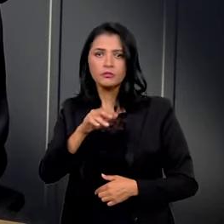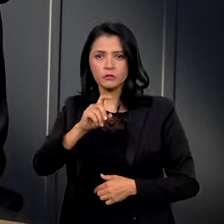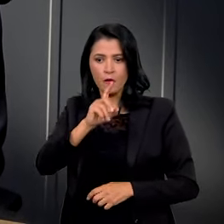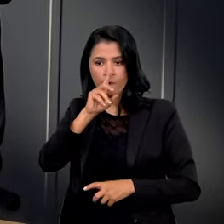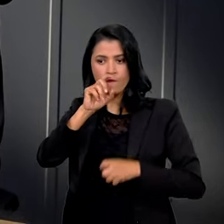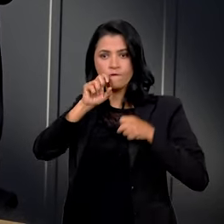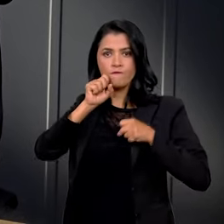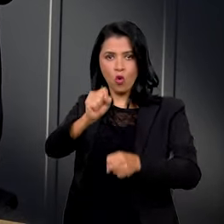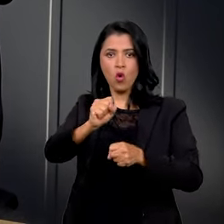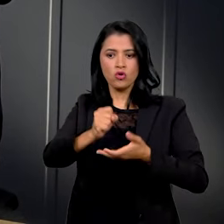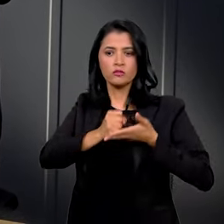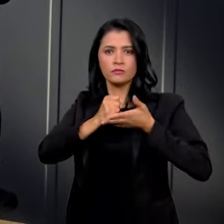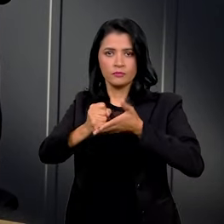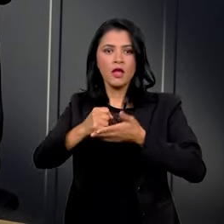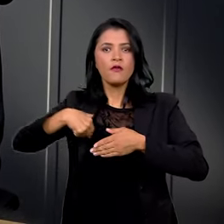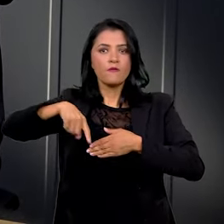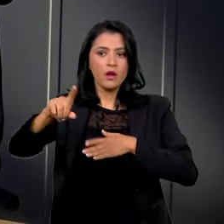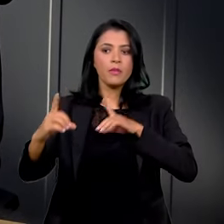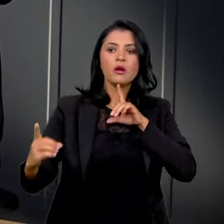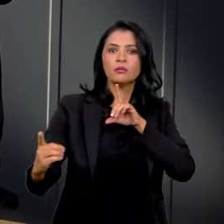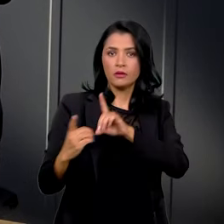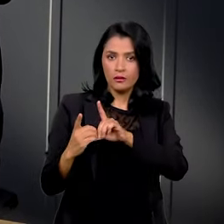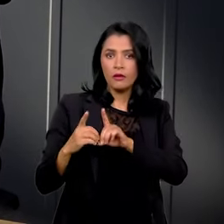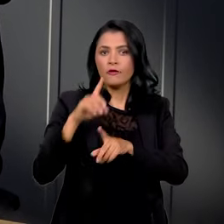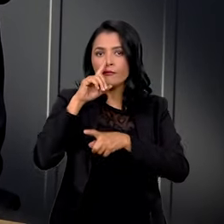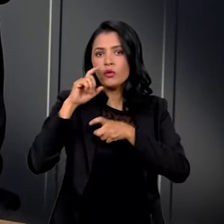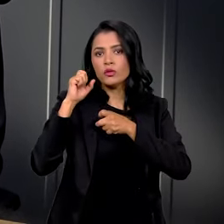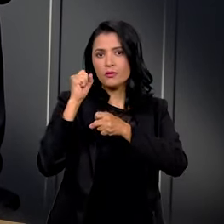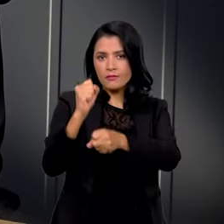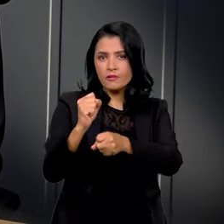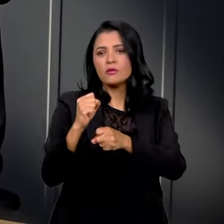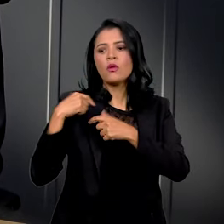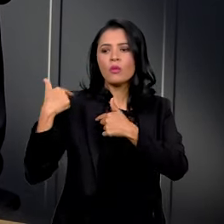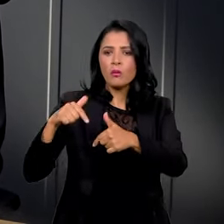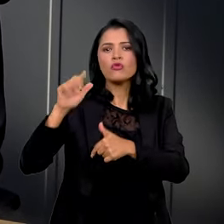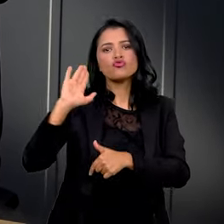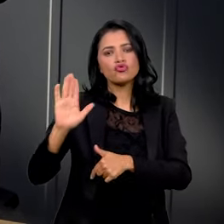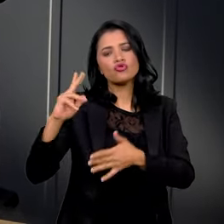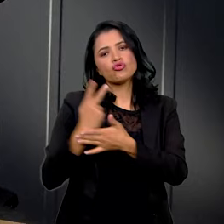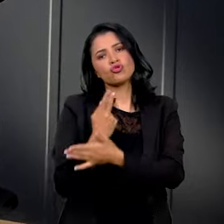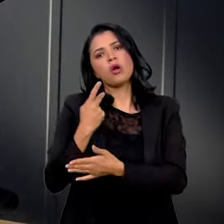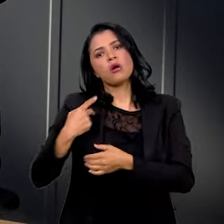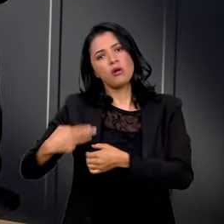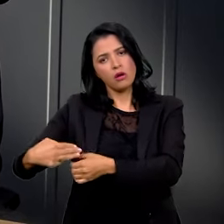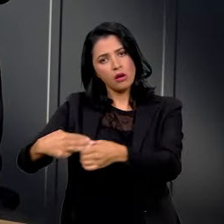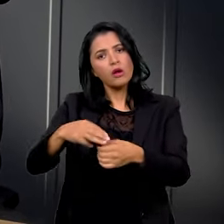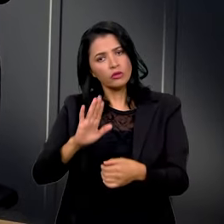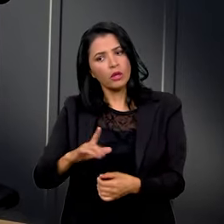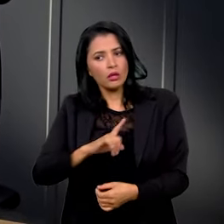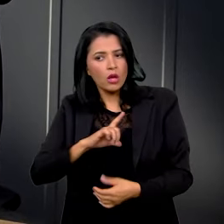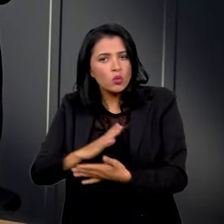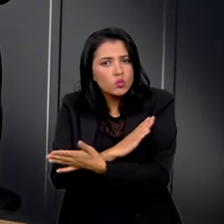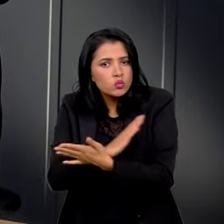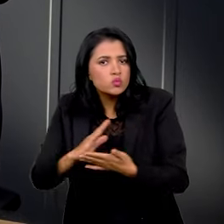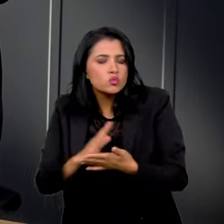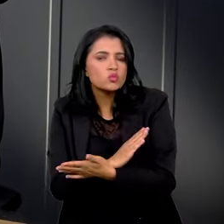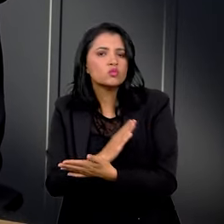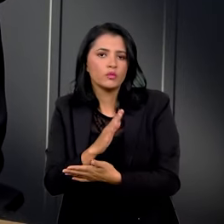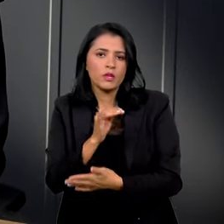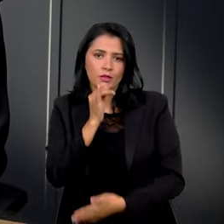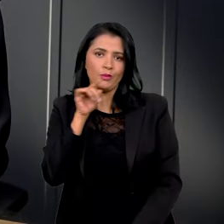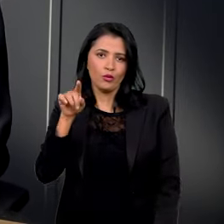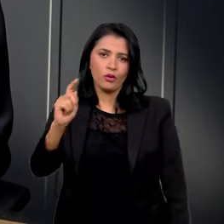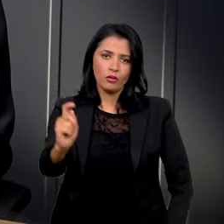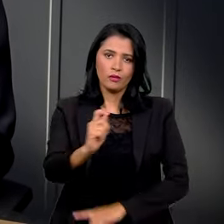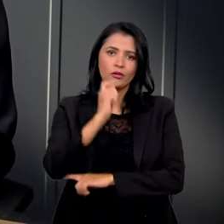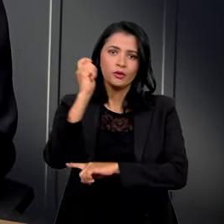vai justamente para fazer o atendimento e o fortalecimento das ações que já acontecem em alguns municípios né eh no caso do